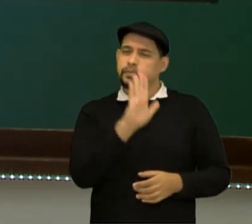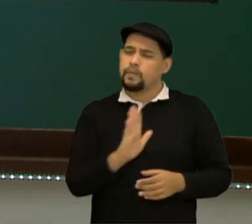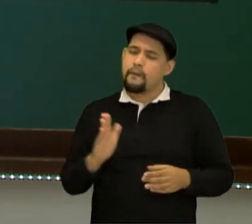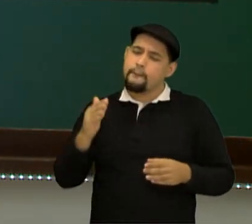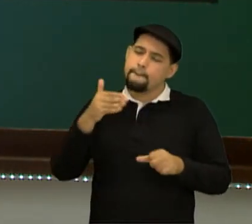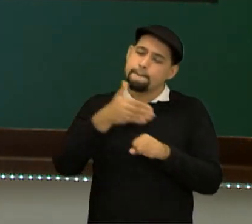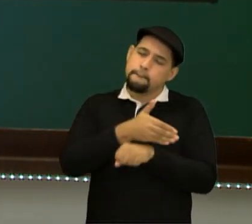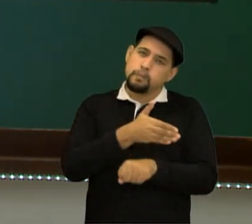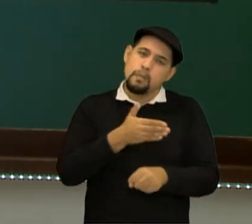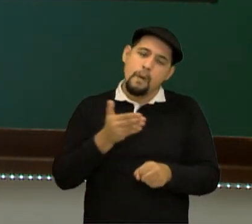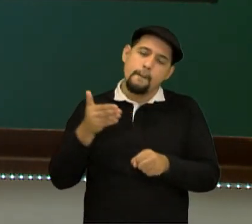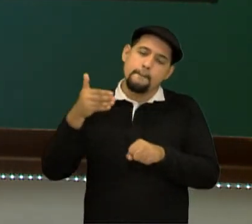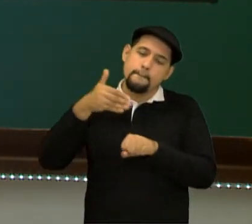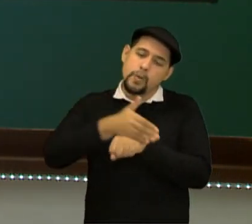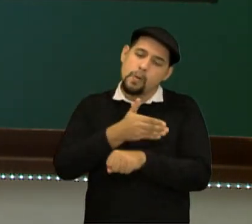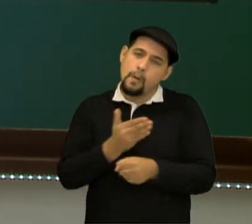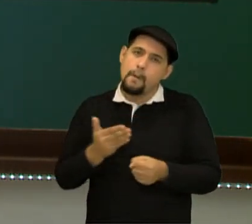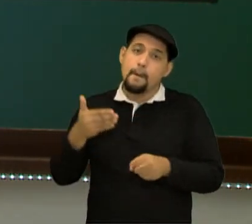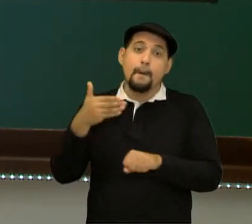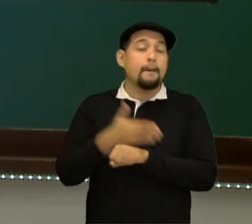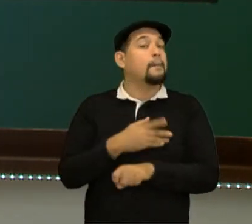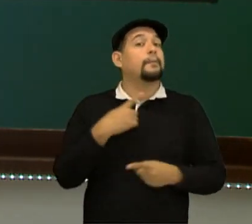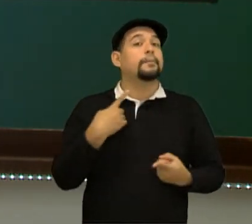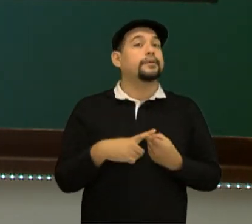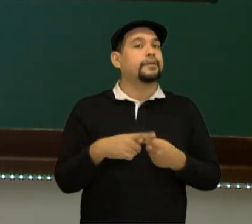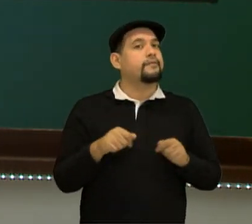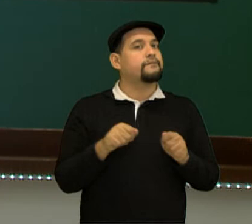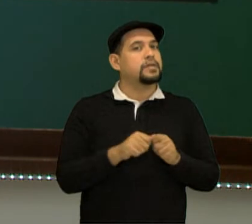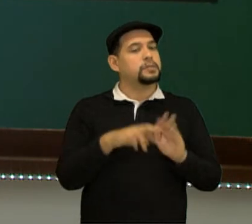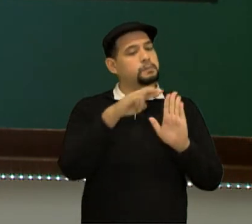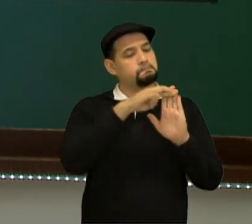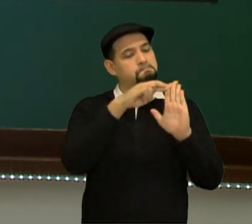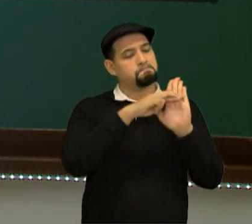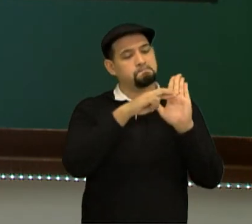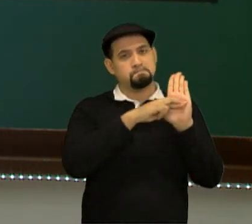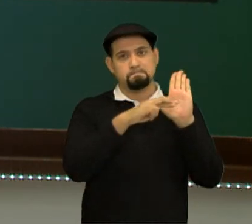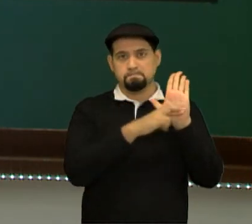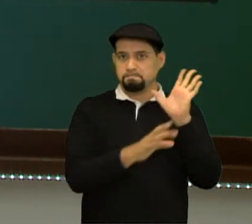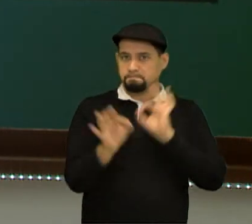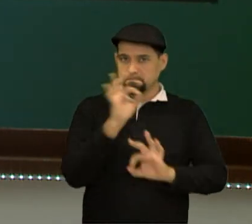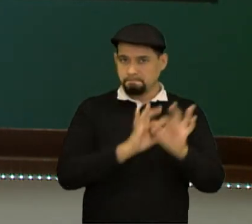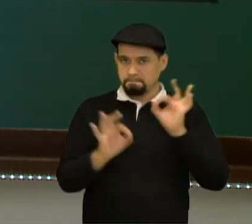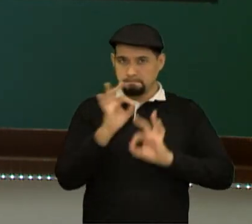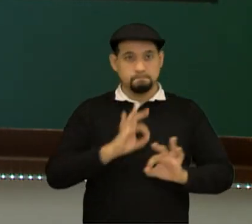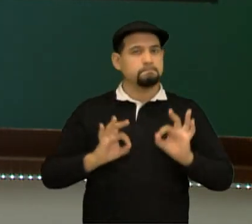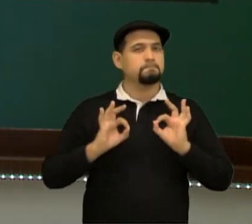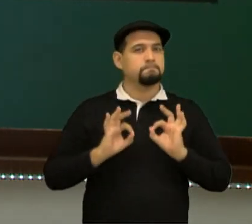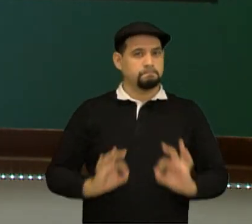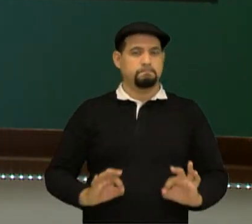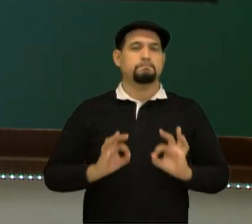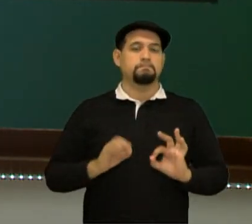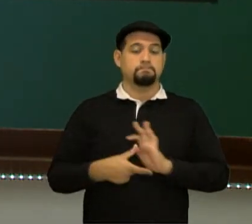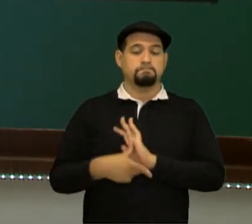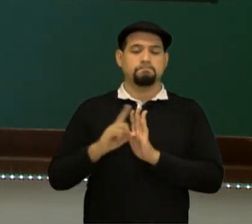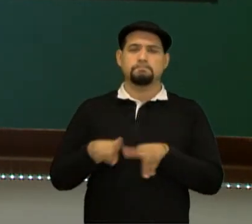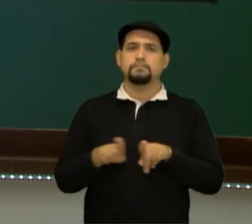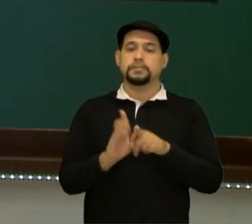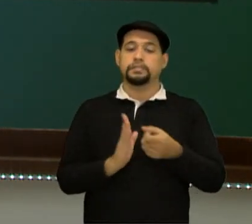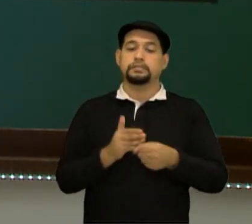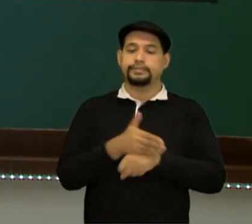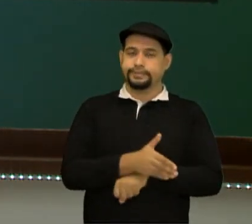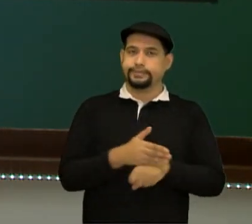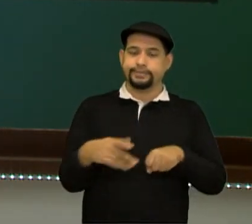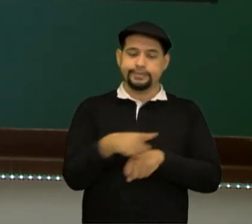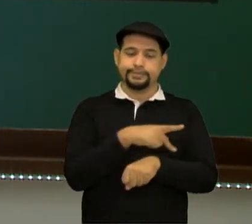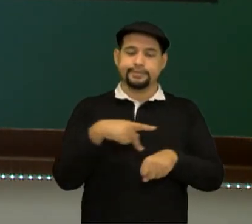por quê que os pais foram entrando porque eles estabeleceram uma rigorosa organização que antecede dia a